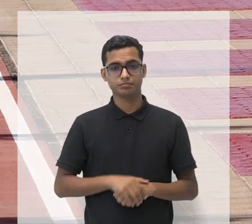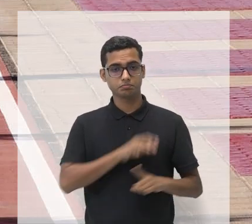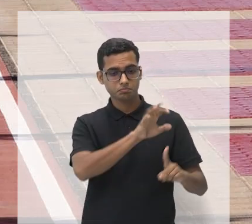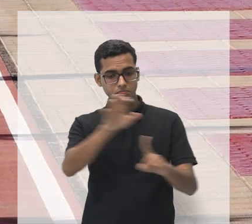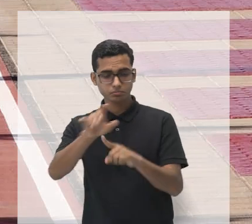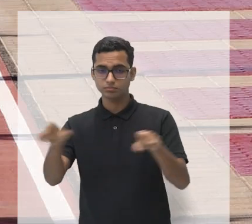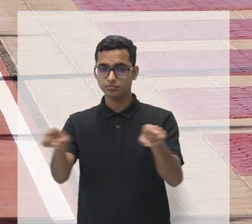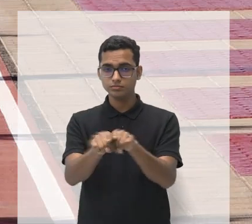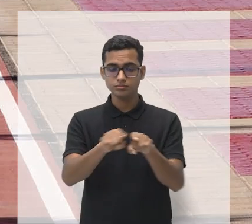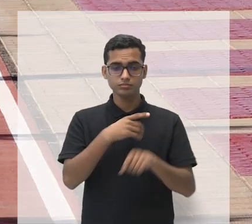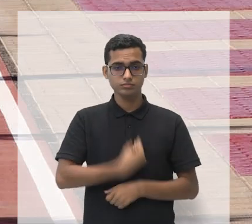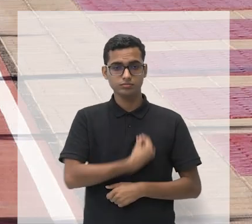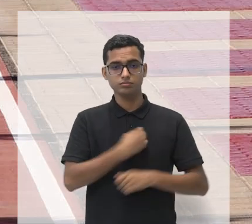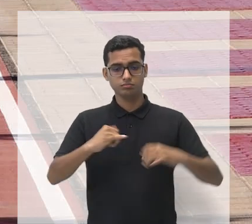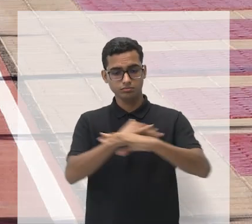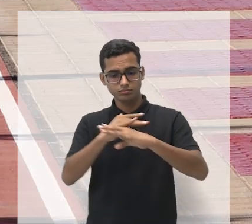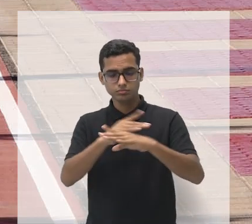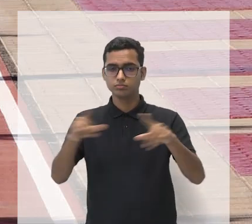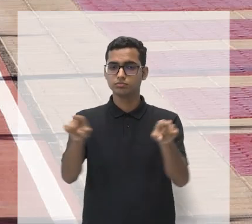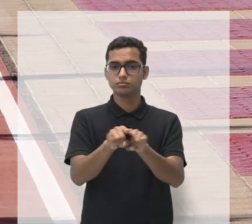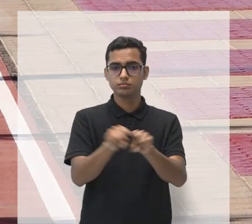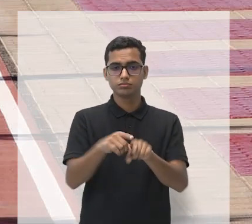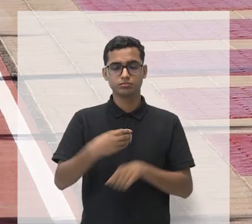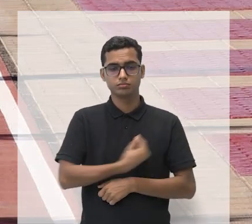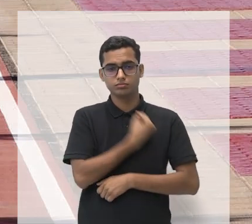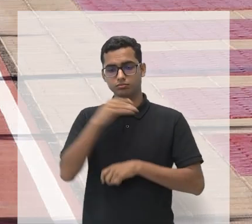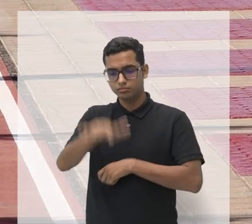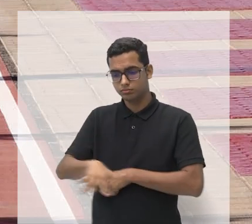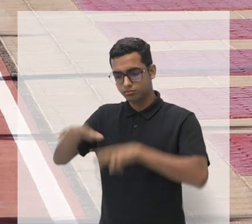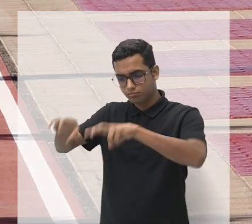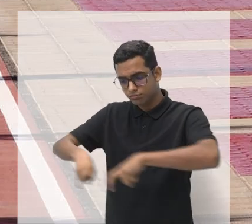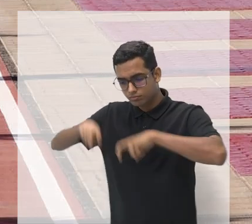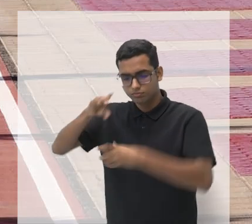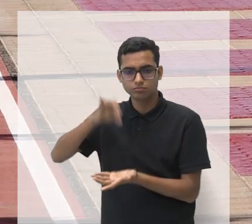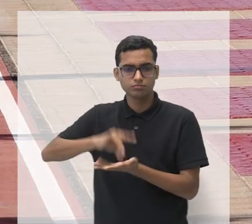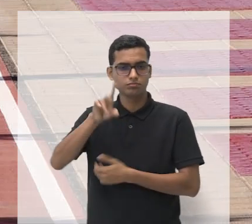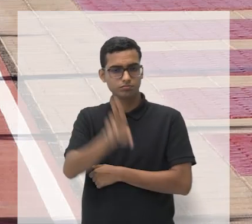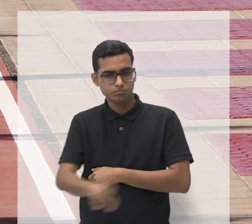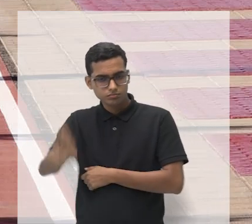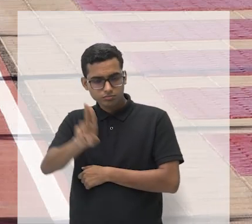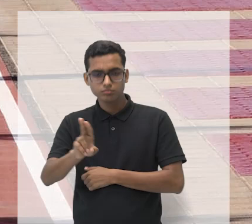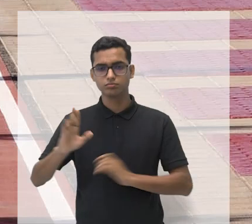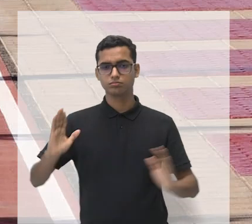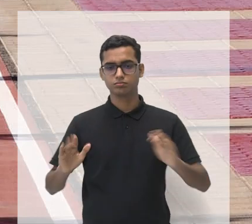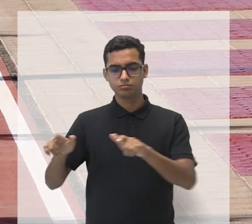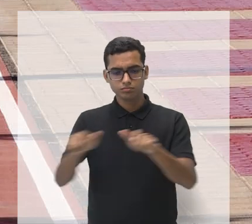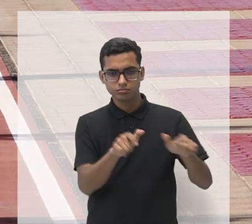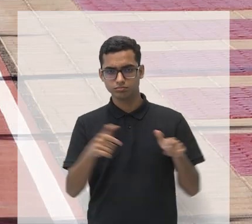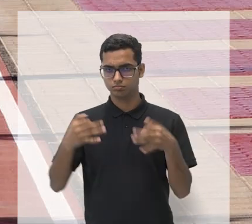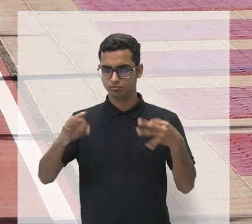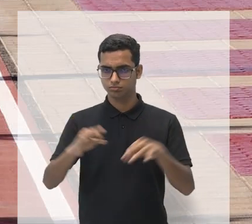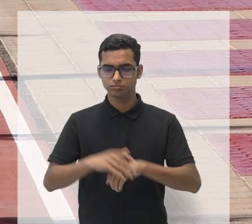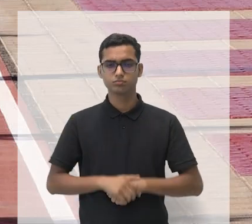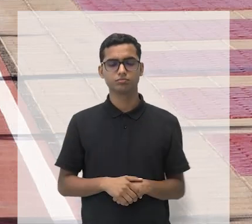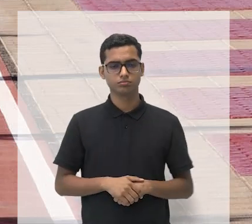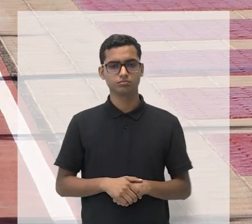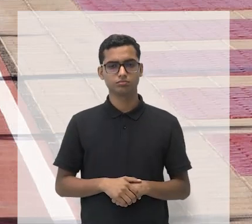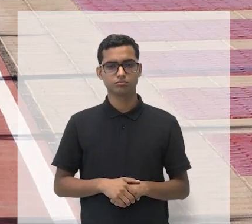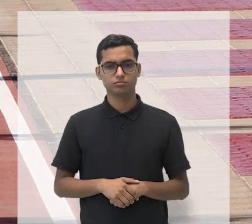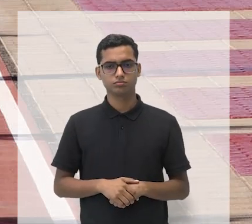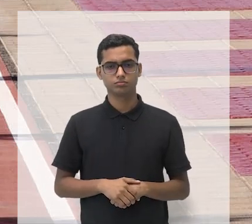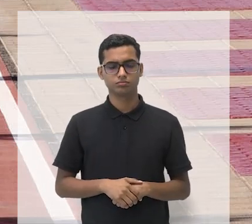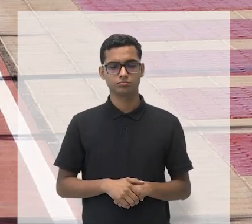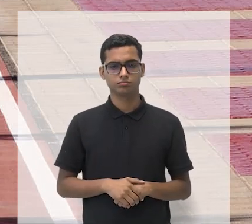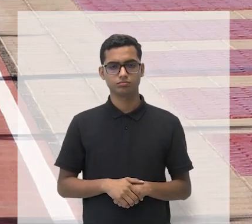influenciando tanto a vida urbana quanto a vida rural. Ela é muito útil aí nesses dois ambientes, tá bom? Além de ser